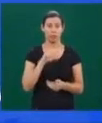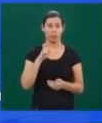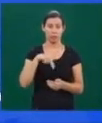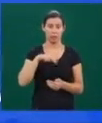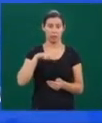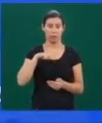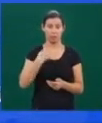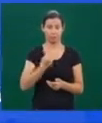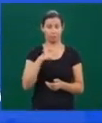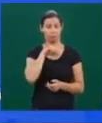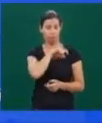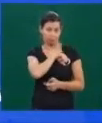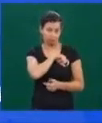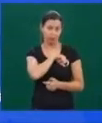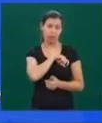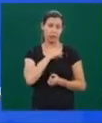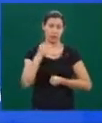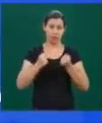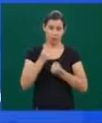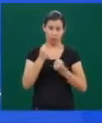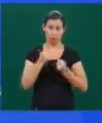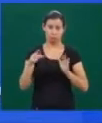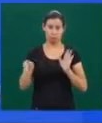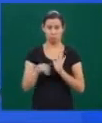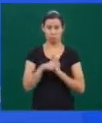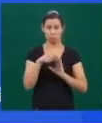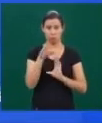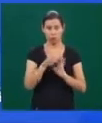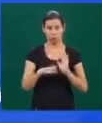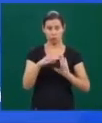próprio. Enviar o currículo para